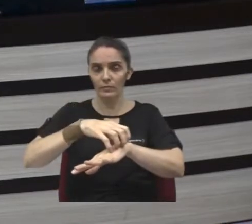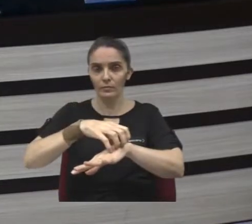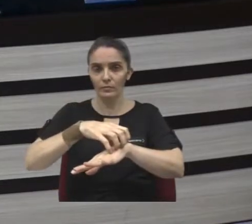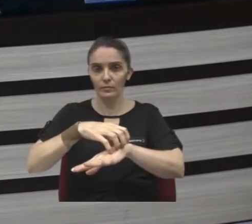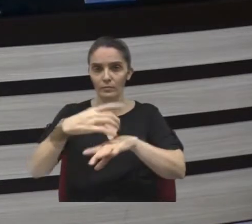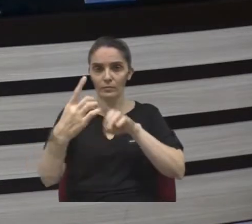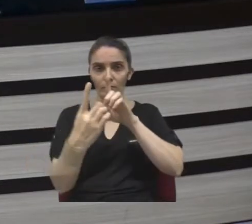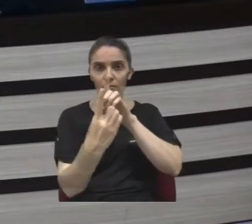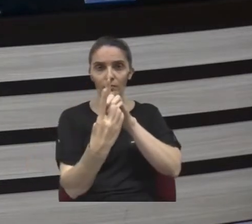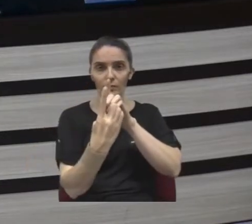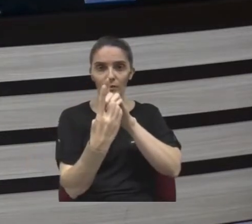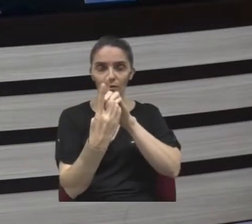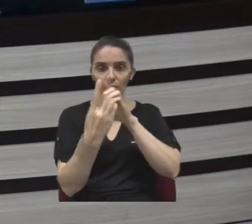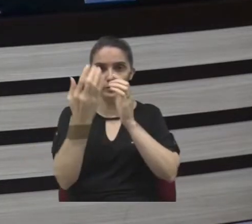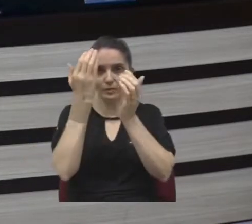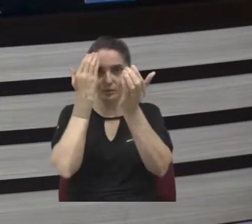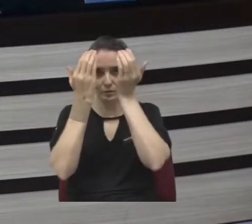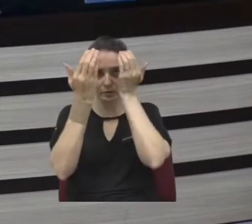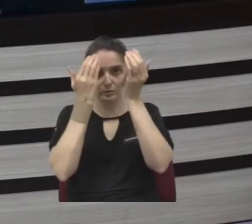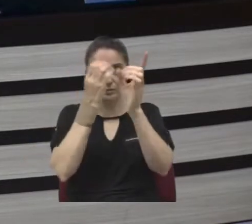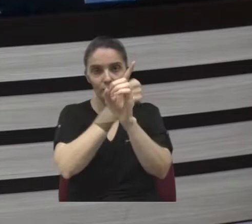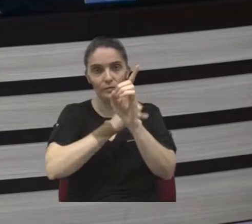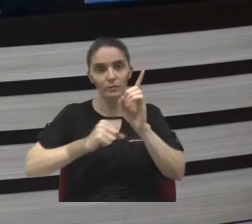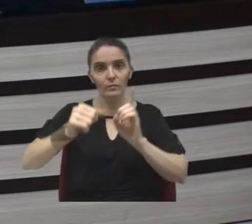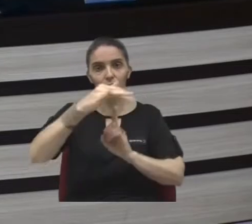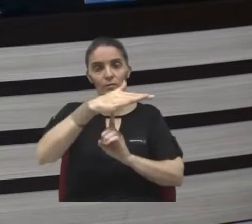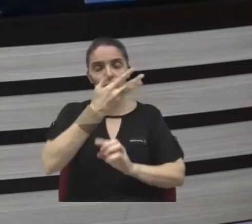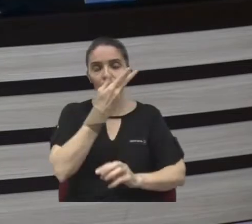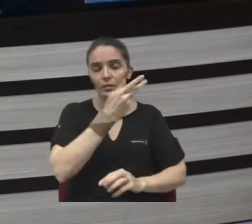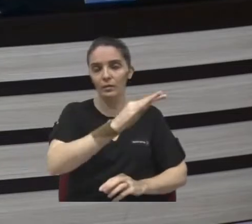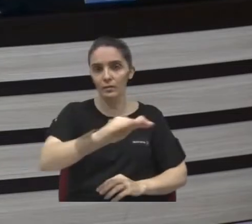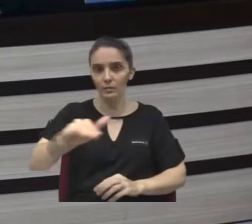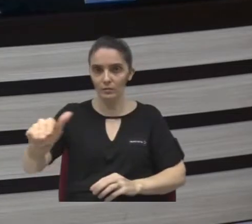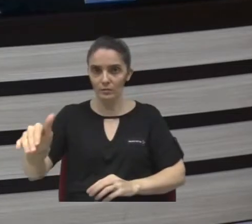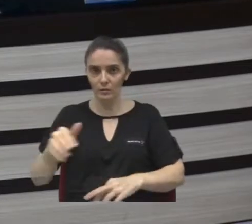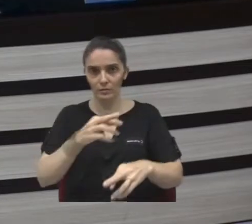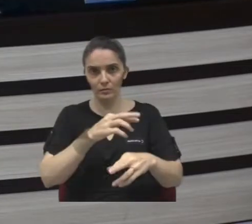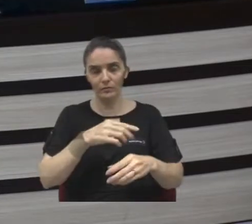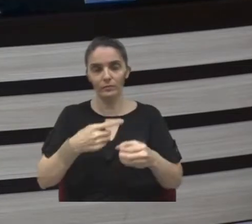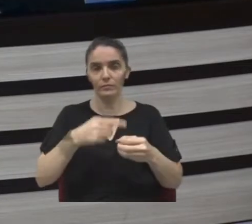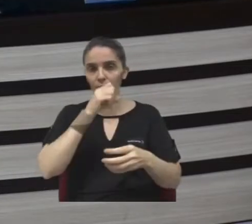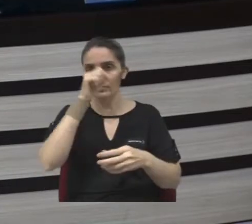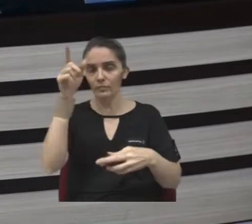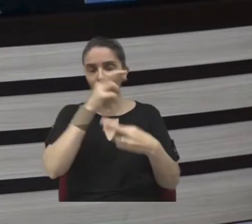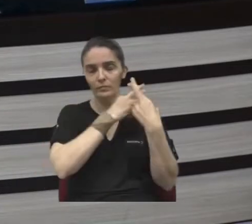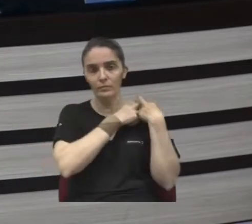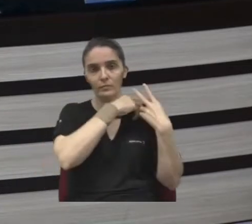Psicossocial Infantil no município de Limeira. Autoria, vereadora doutora Amara Costa.